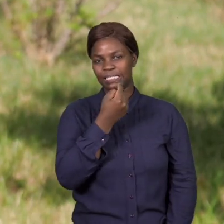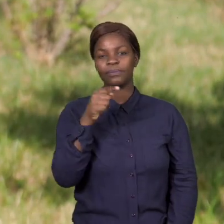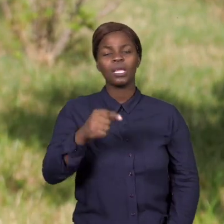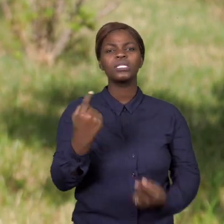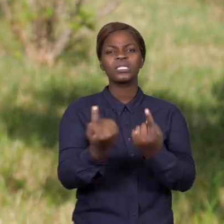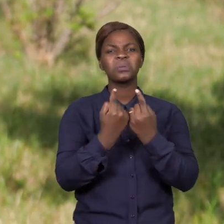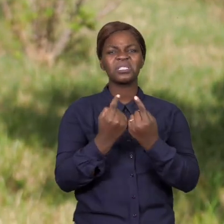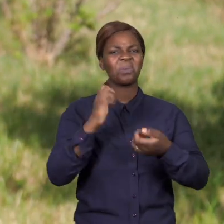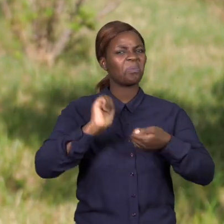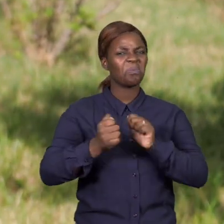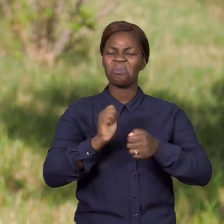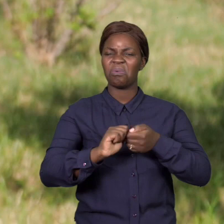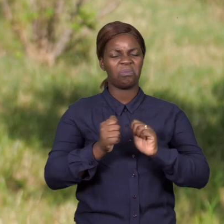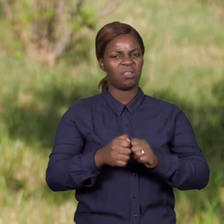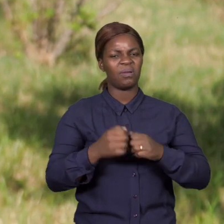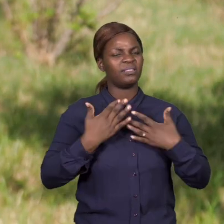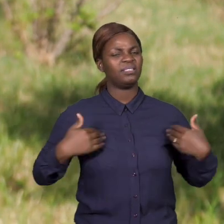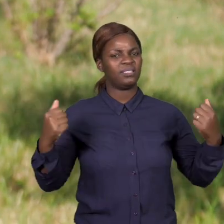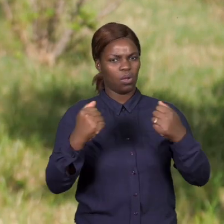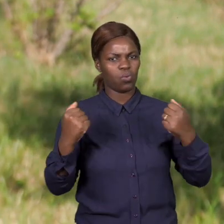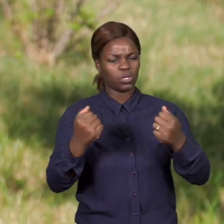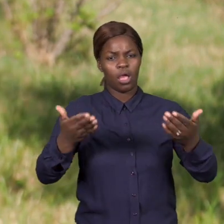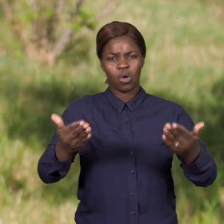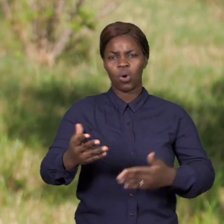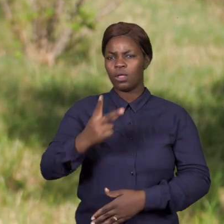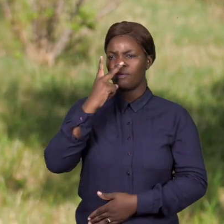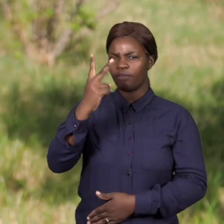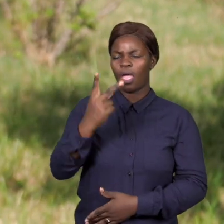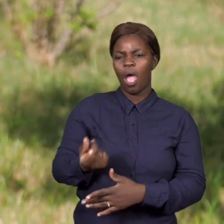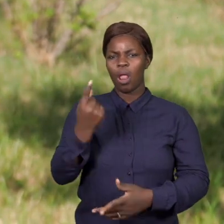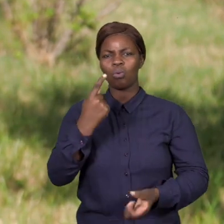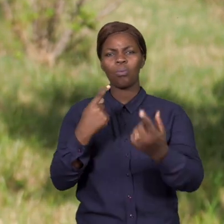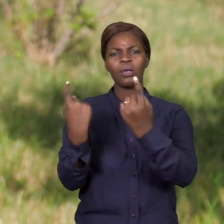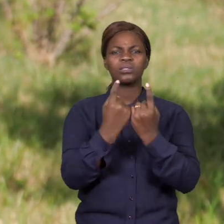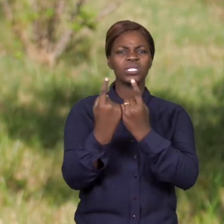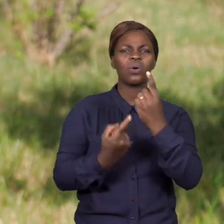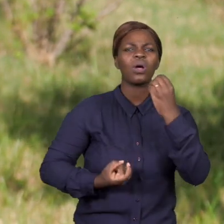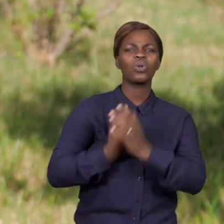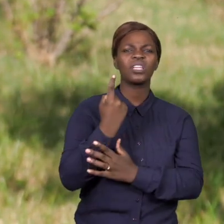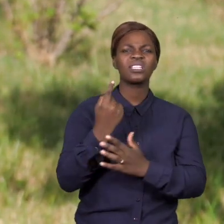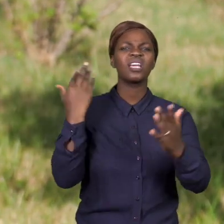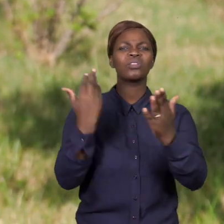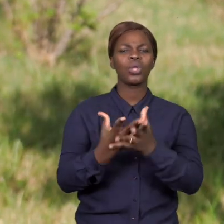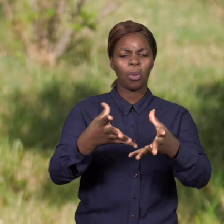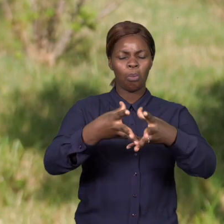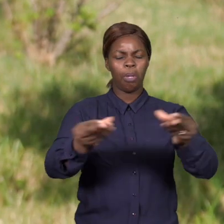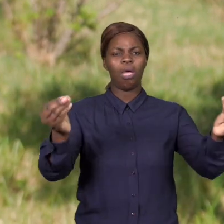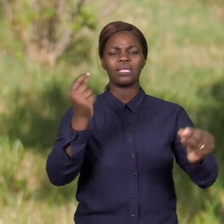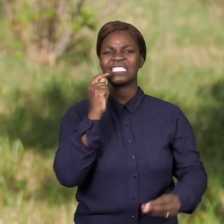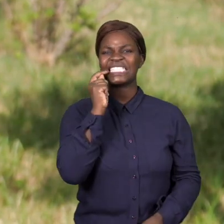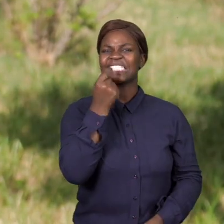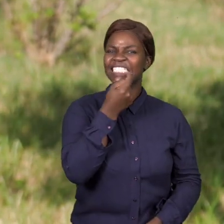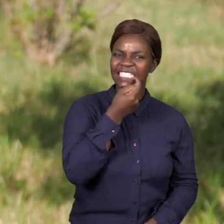grave, tornando-se uma questão de saúde pública significativa. Saiba a seguir quais são as principais causas de